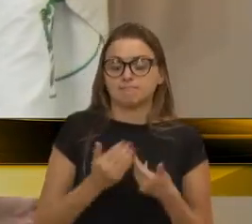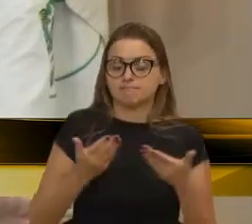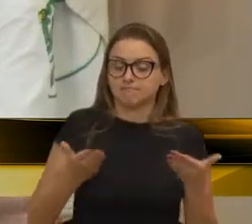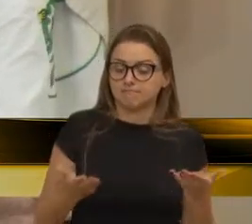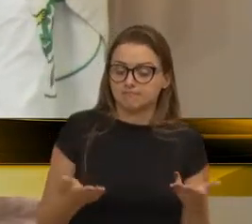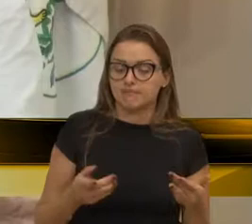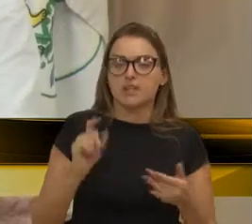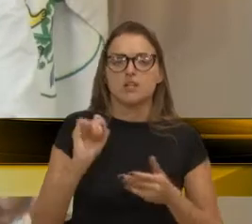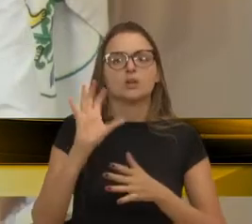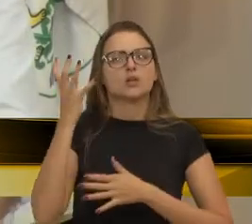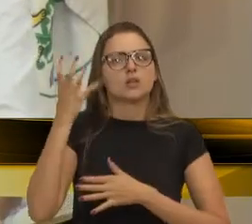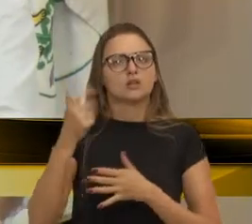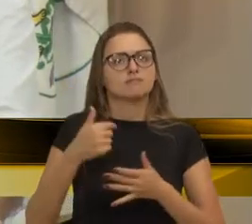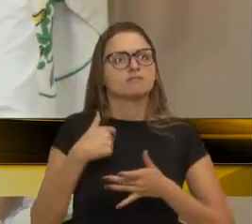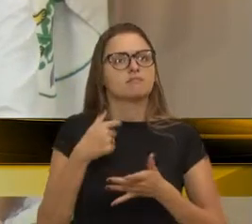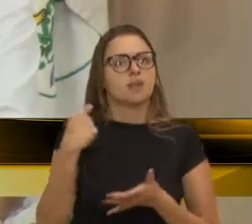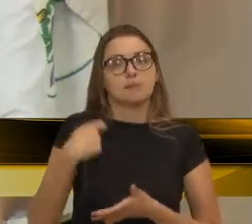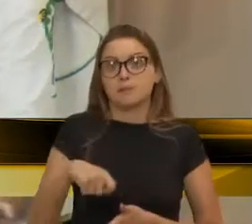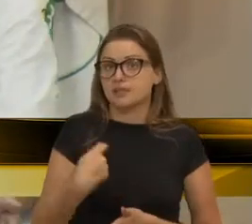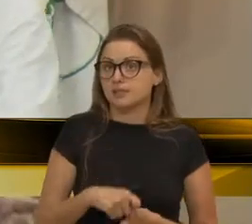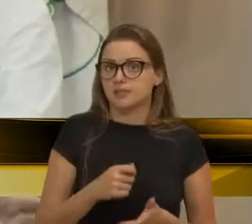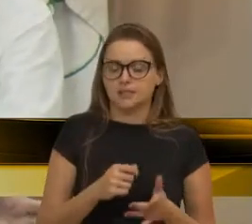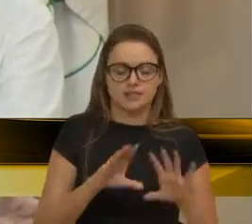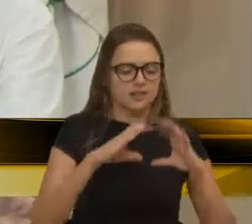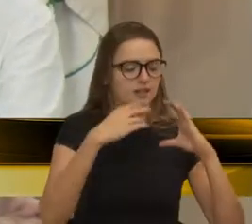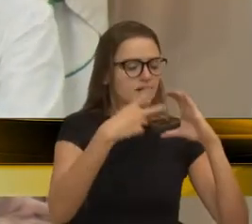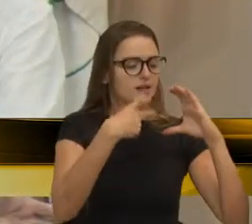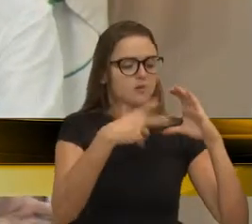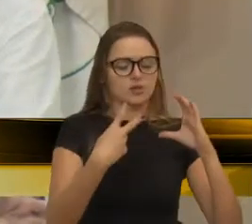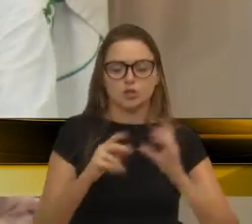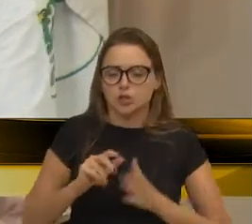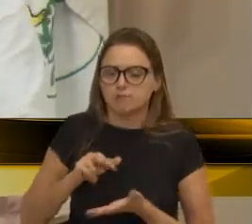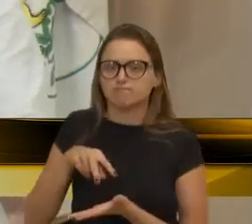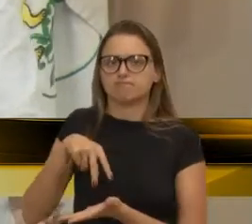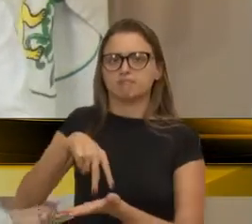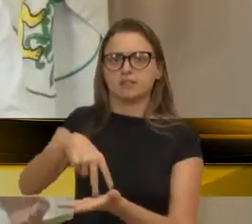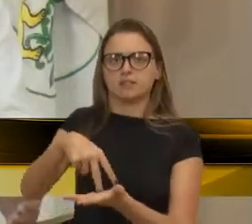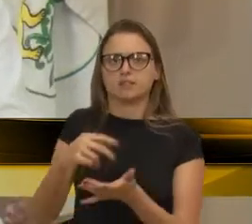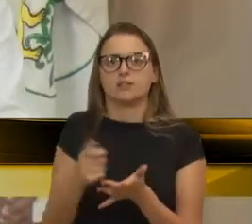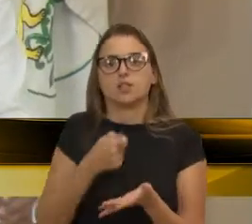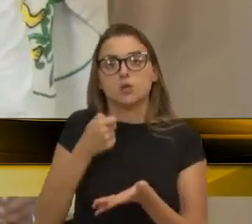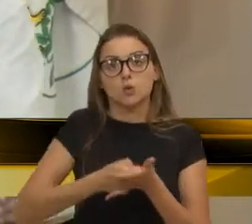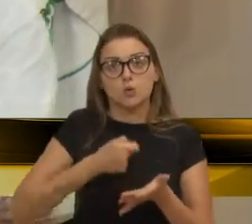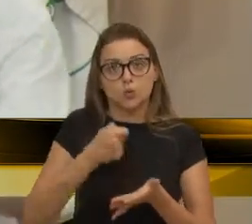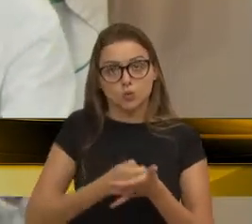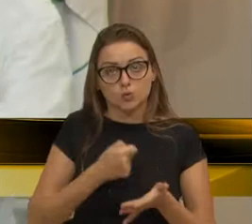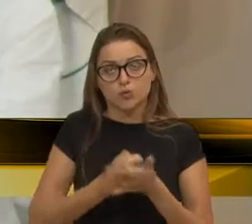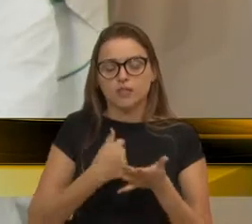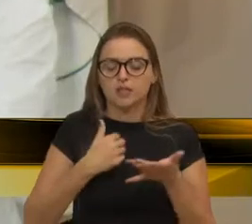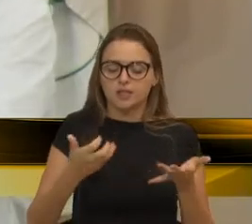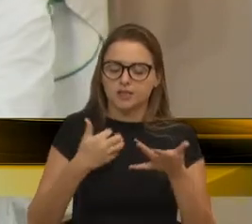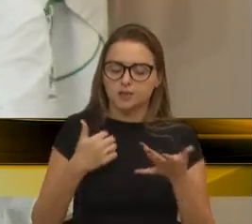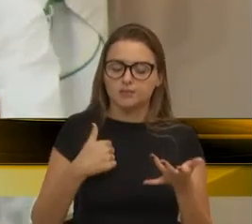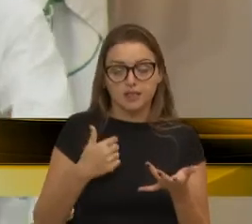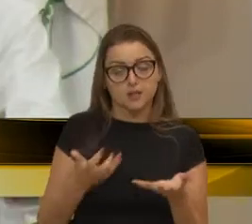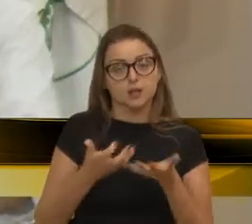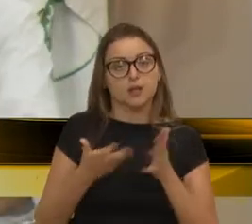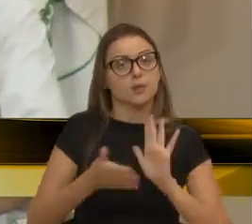essa casa se levante, as forças vivas de forma organizada, e eu quero propor aos nobres